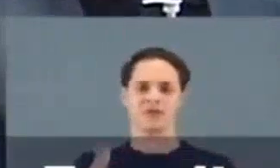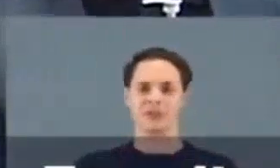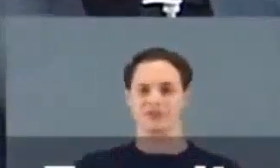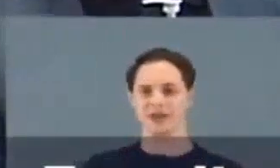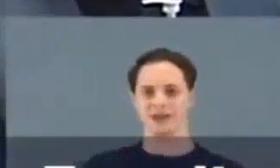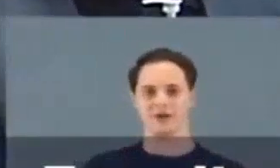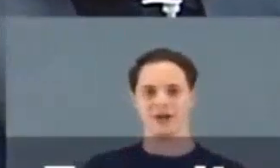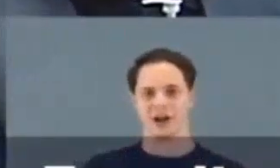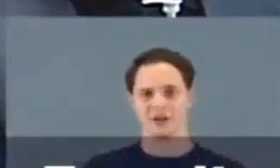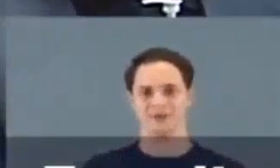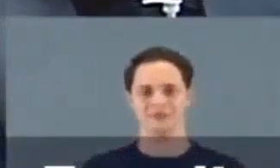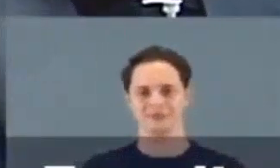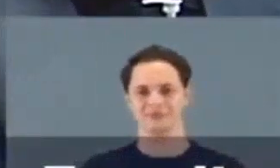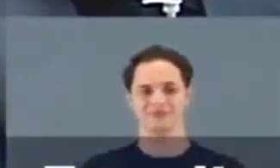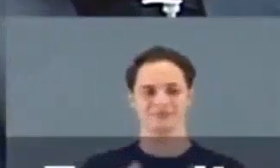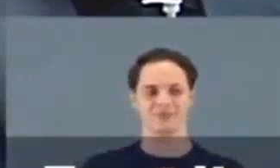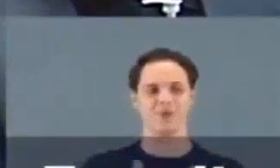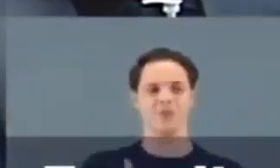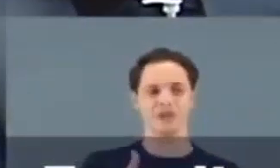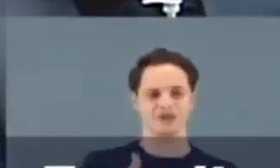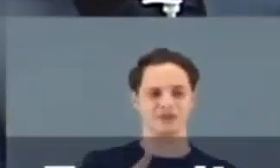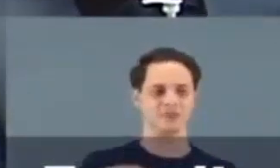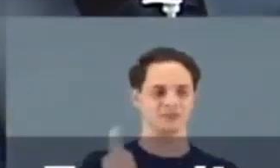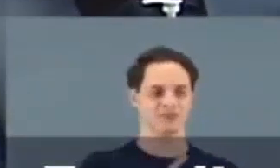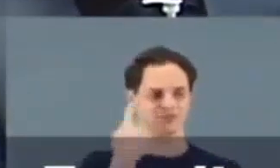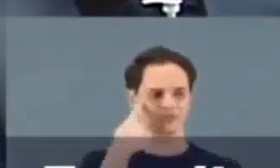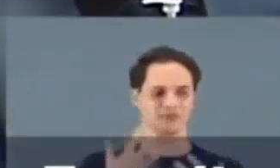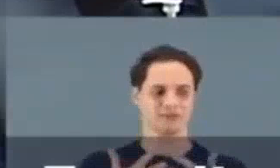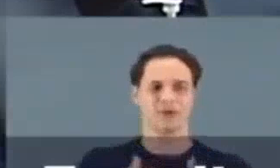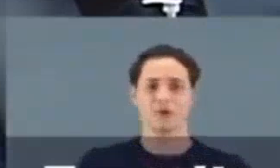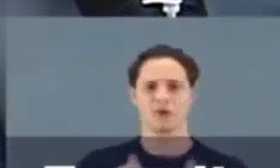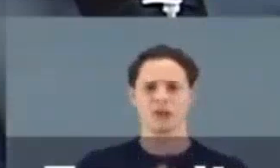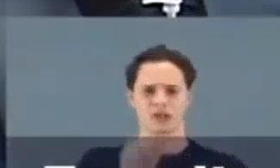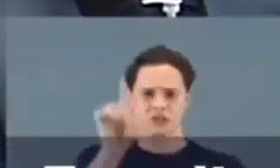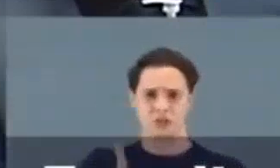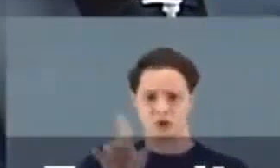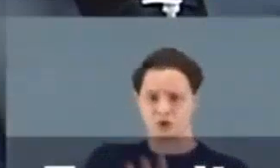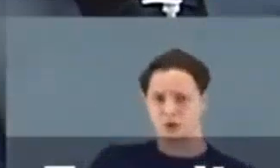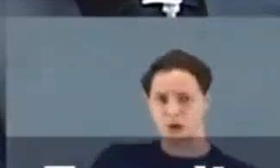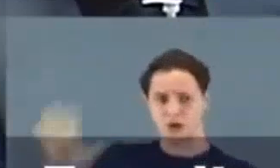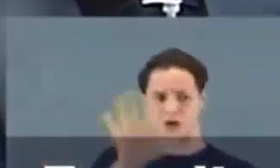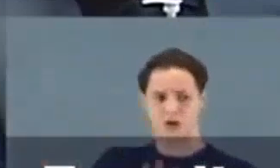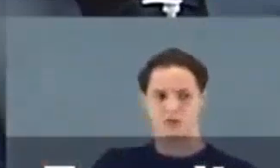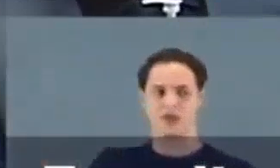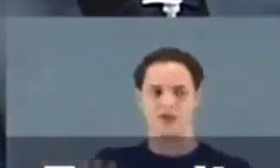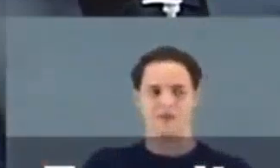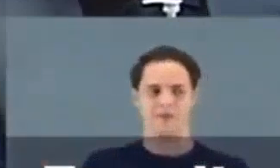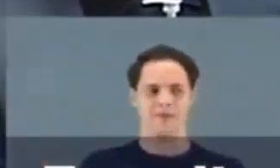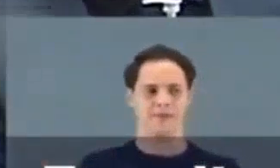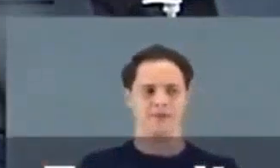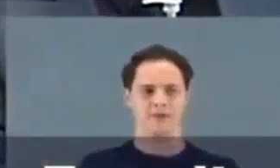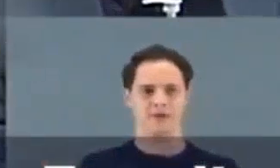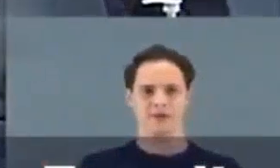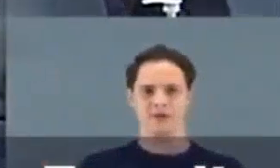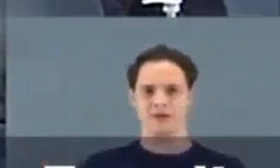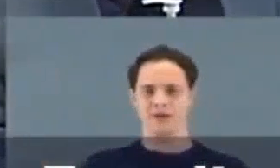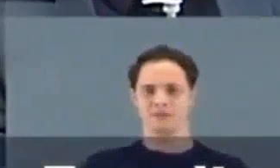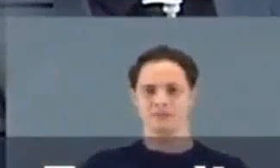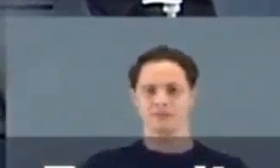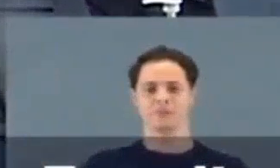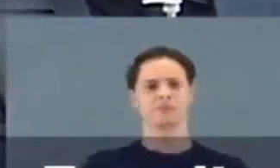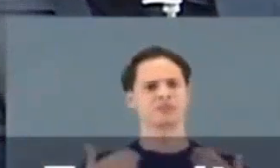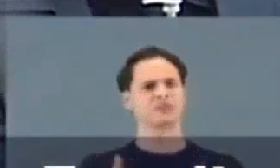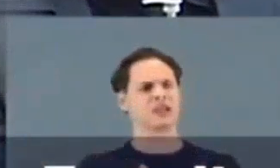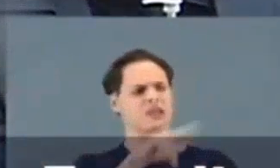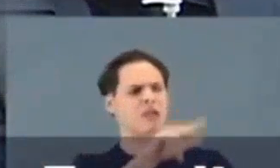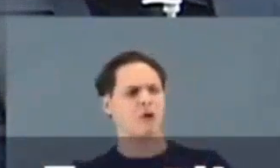passa pelo diretor-geral os pedidos. De nada. O diretor-geral... Mas me responda uma coisa. O senhor nunca negou